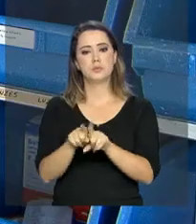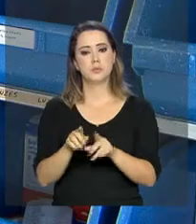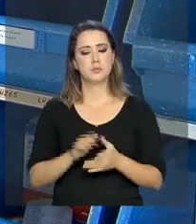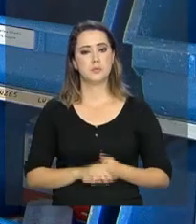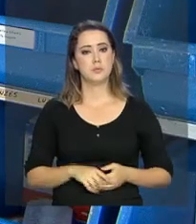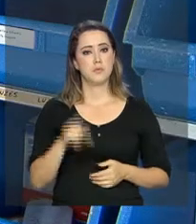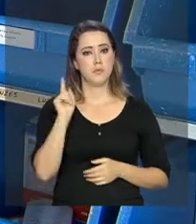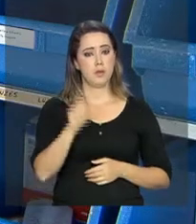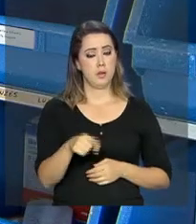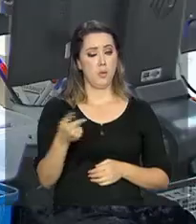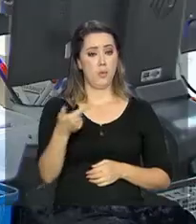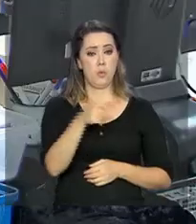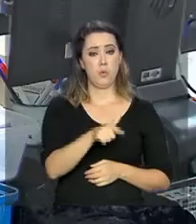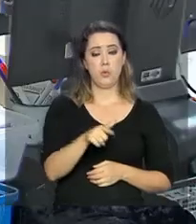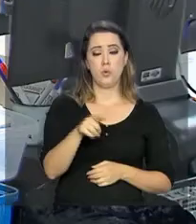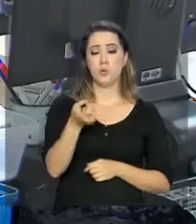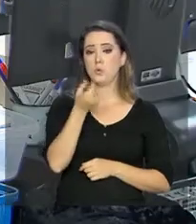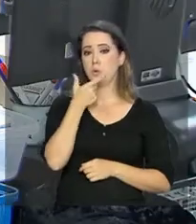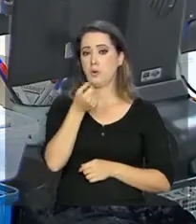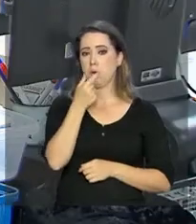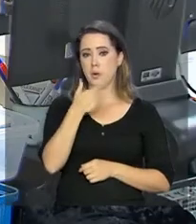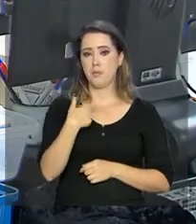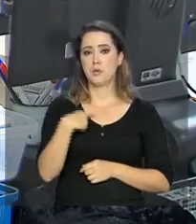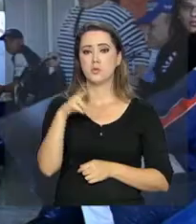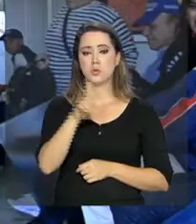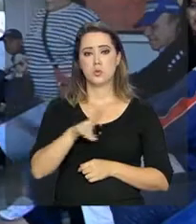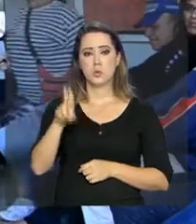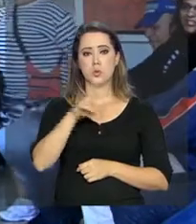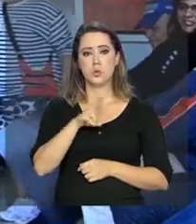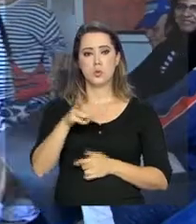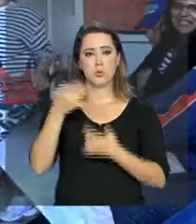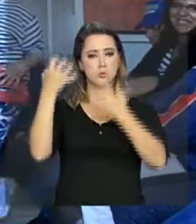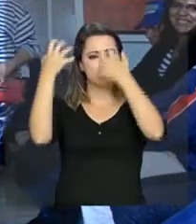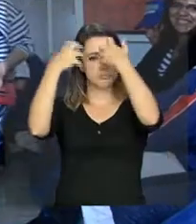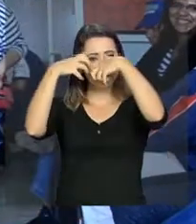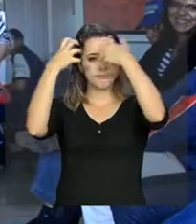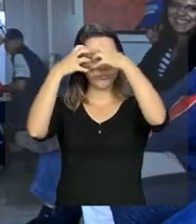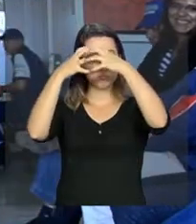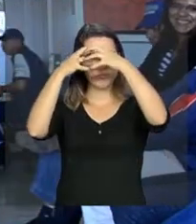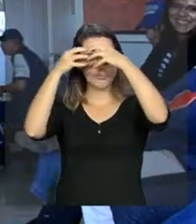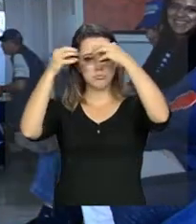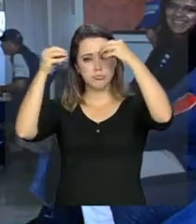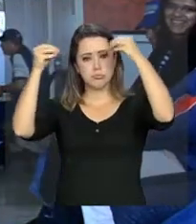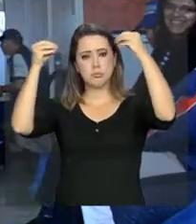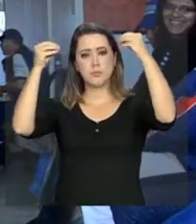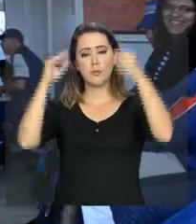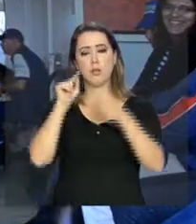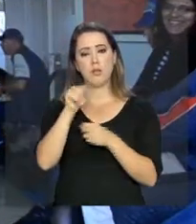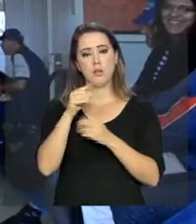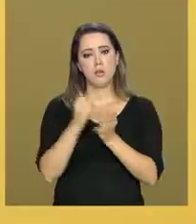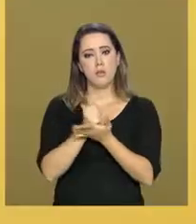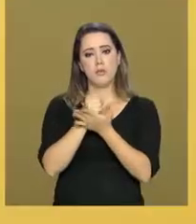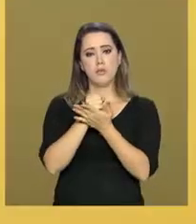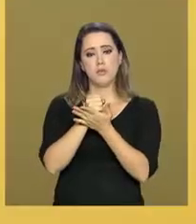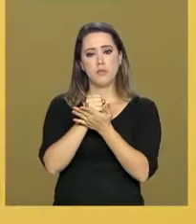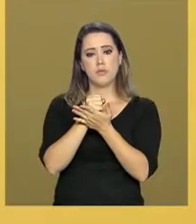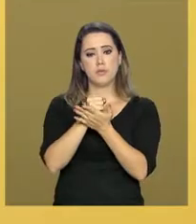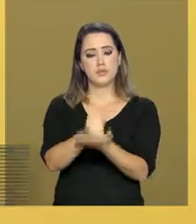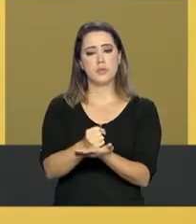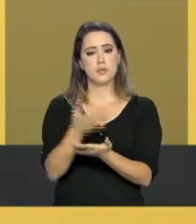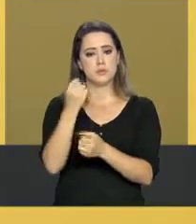é o caso da minha mãe tina usado no tratamento do alzheimer que passou a ser oferecido pelo sus em novembro do ano passado foi